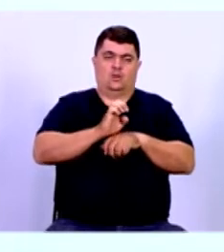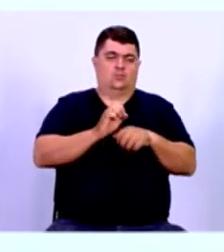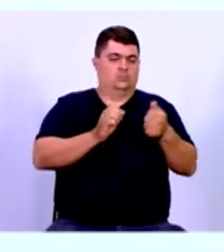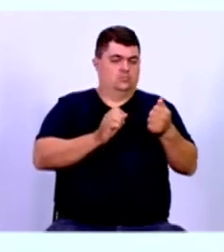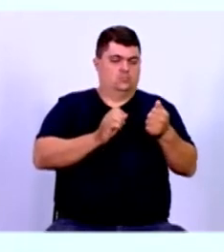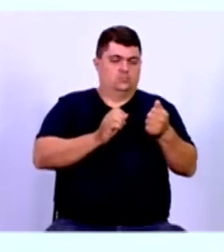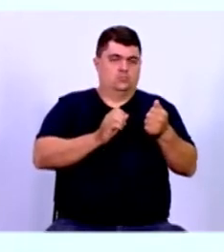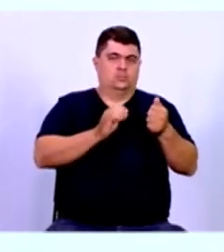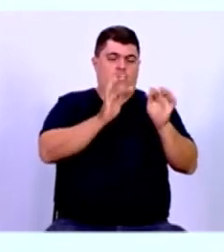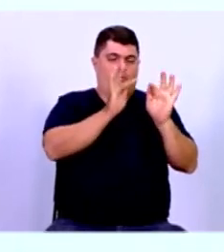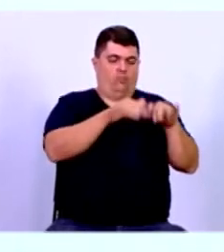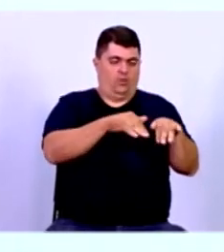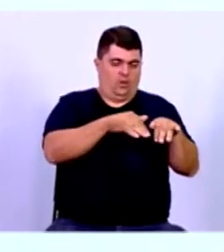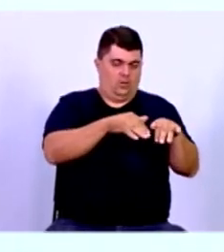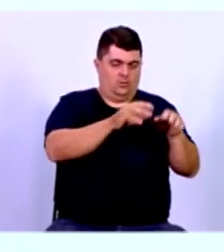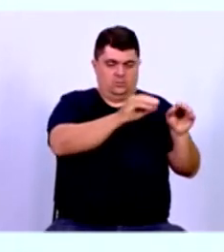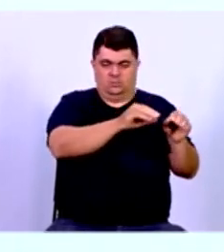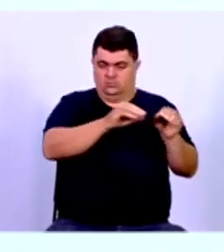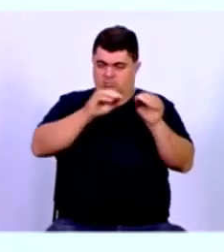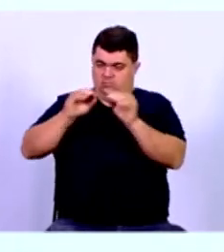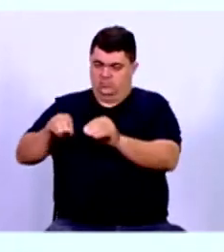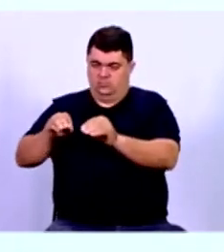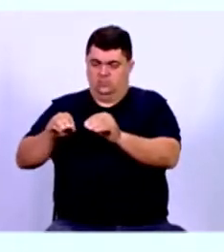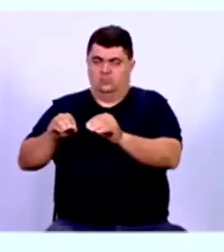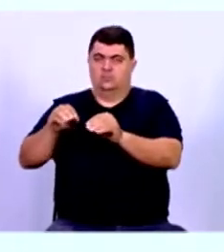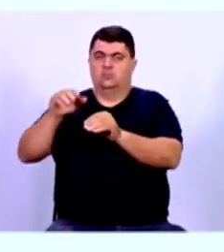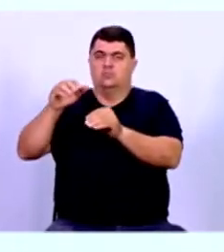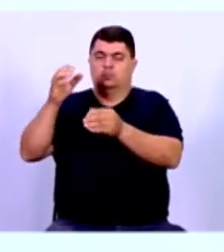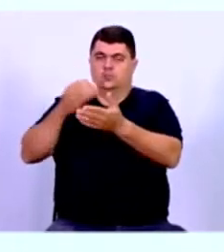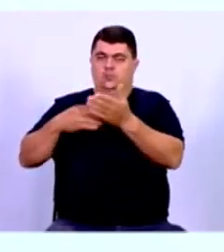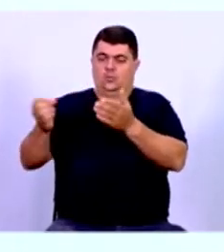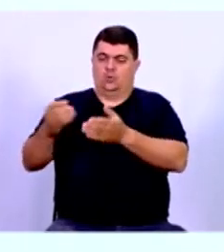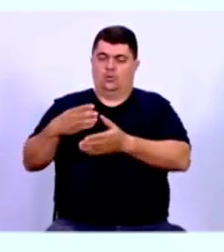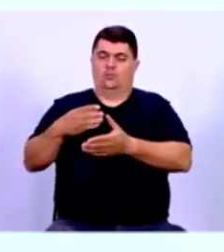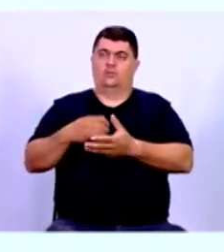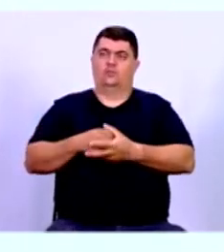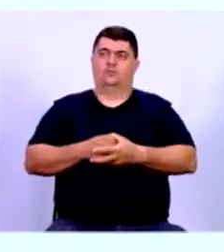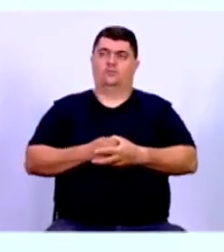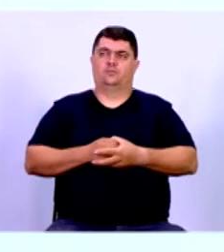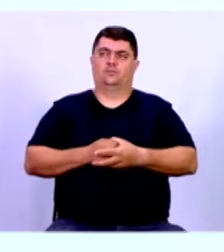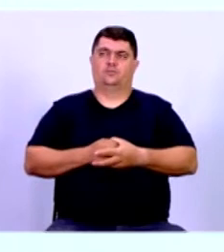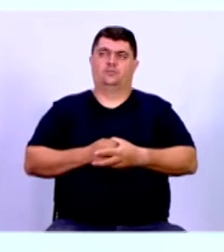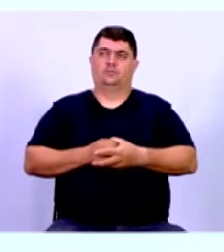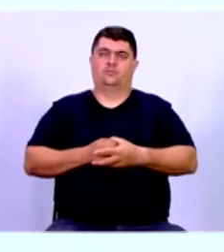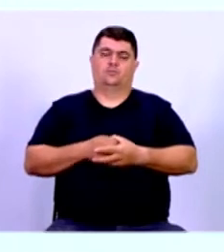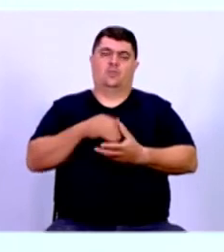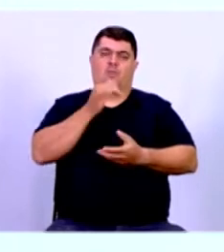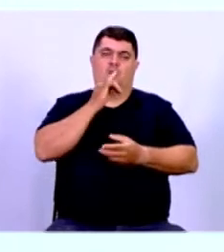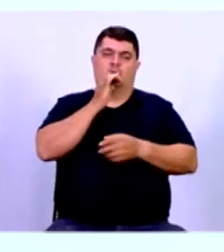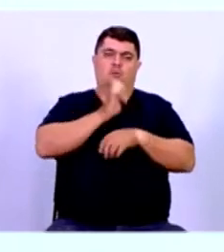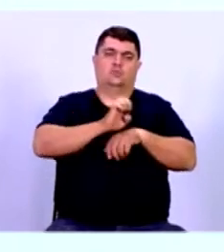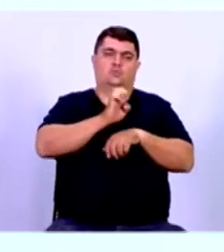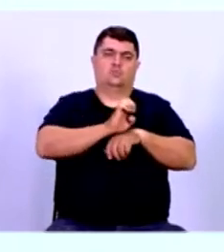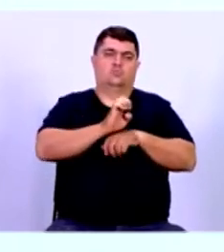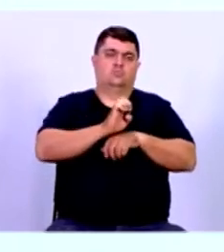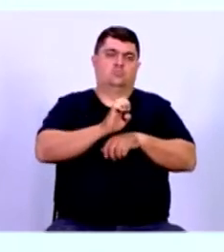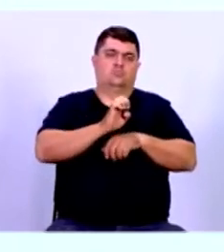A, então você vai finalizar esse estágio lá e depois você vai fazer o estágio em outro local. Então, digamos que o estágio com a empresa A